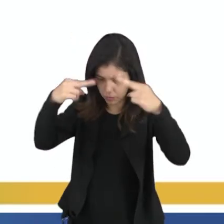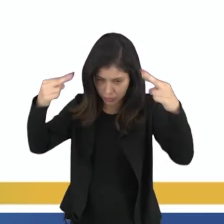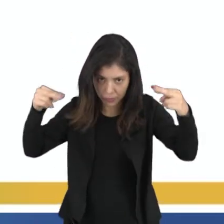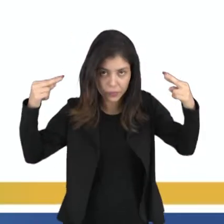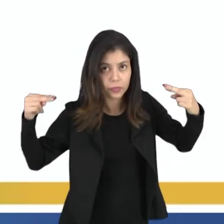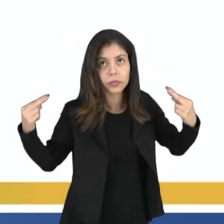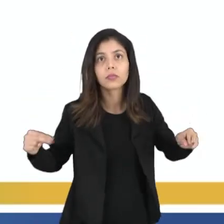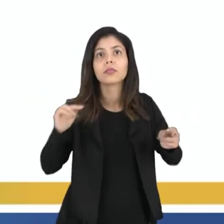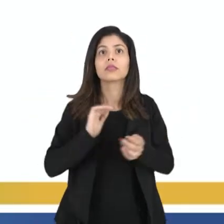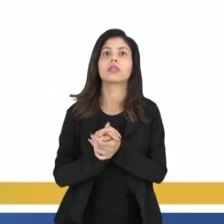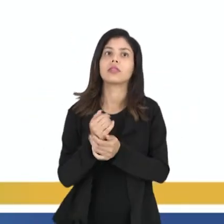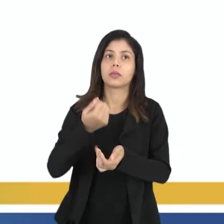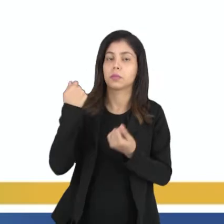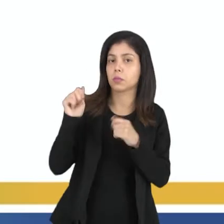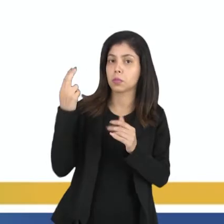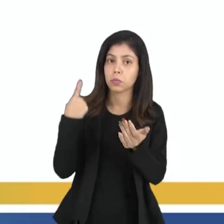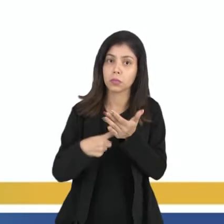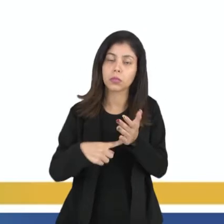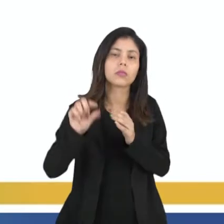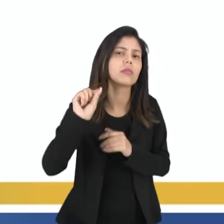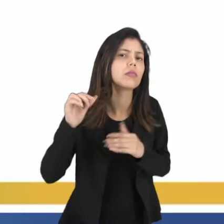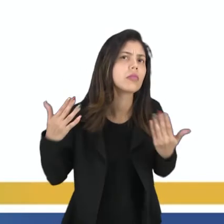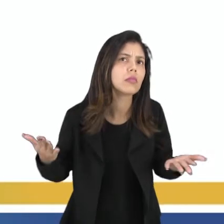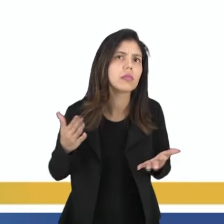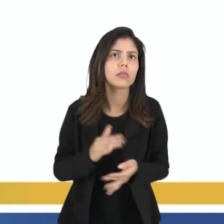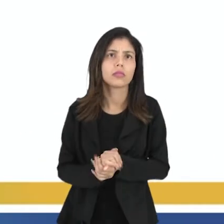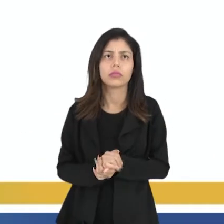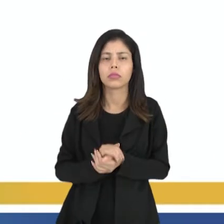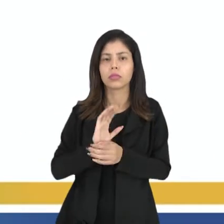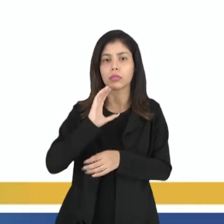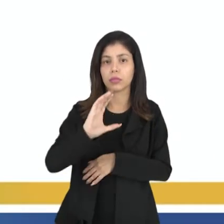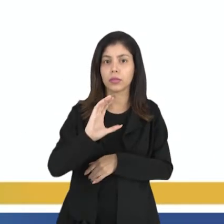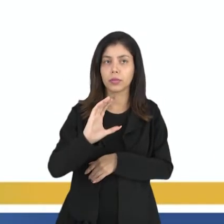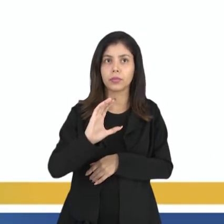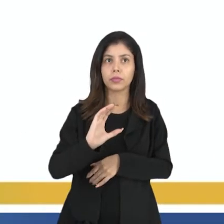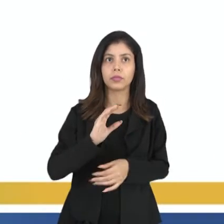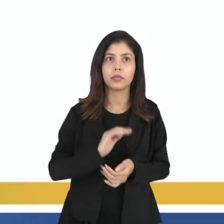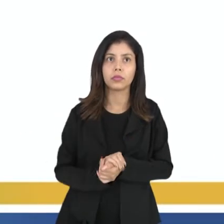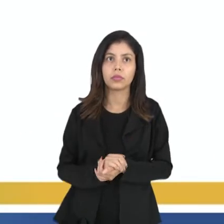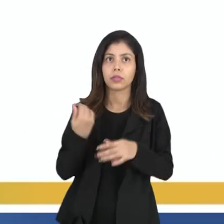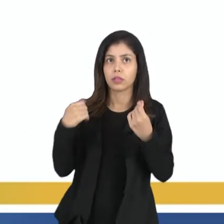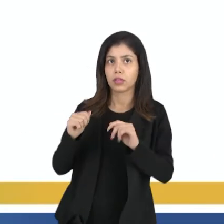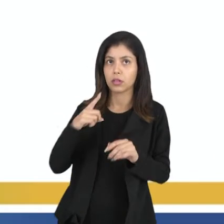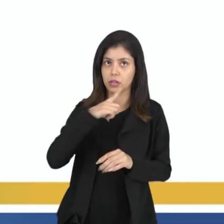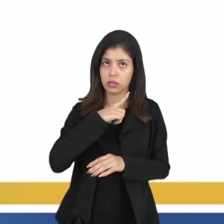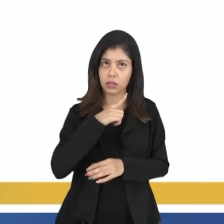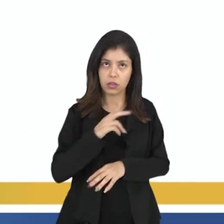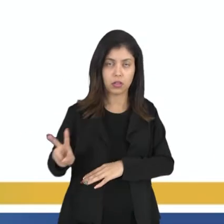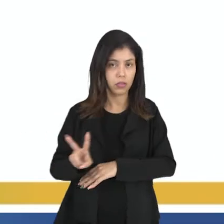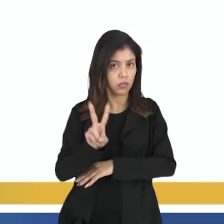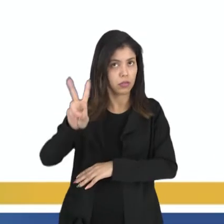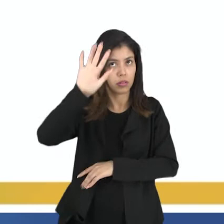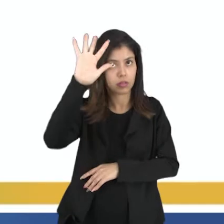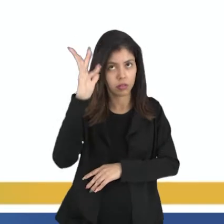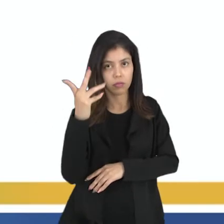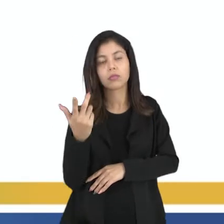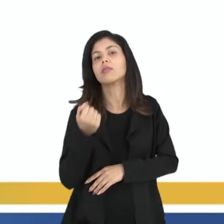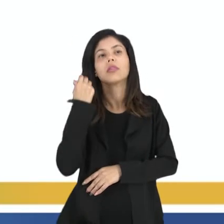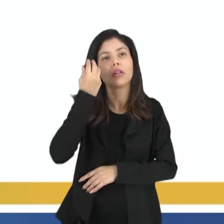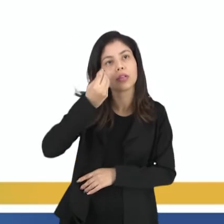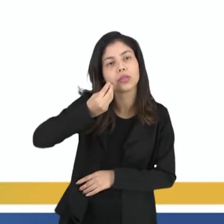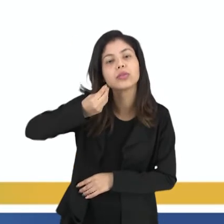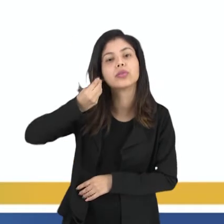ou o candomblé, deve considerar que elas, alternativa C, derivam da interação entre